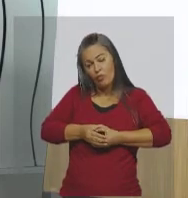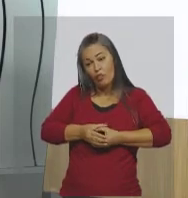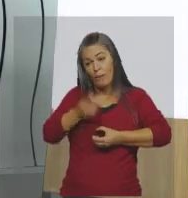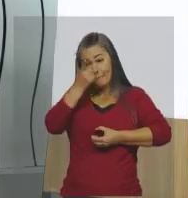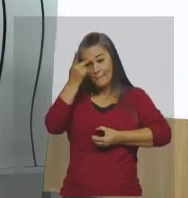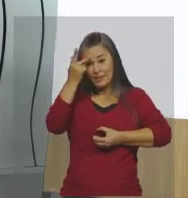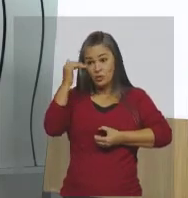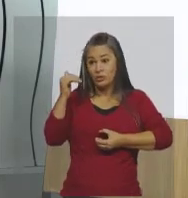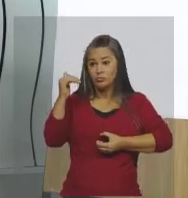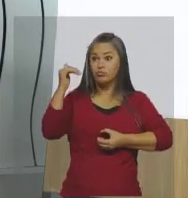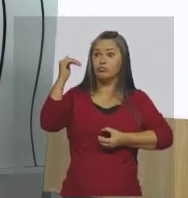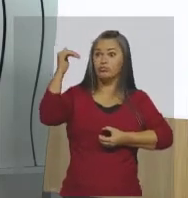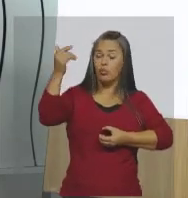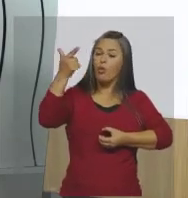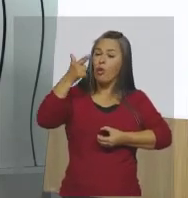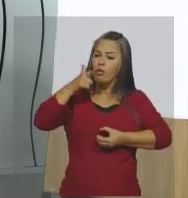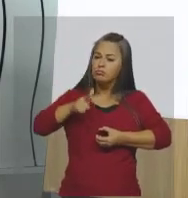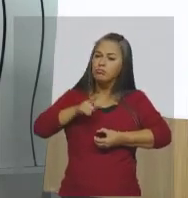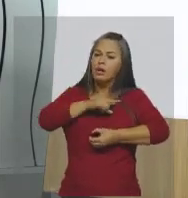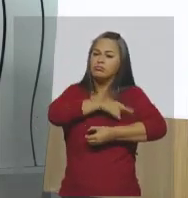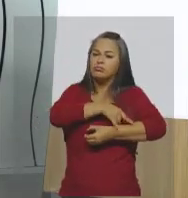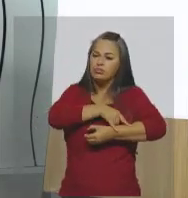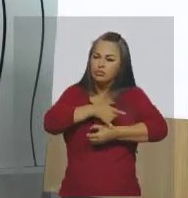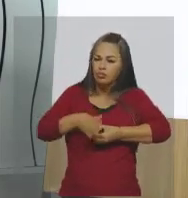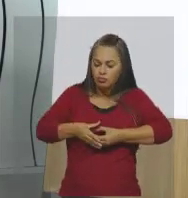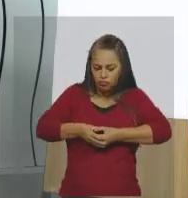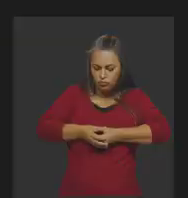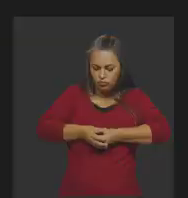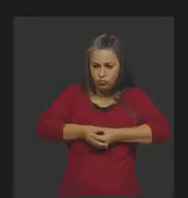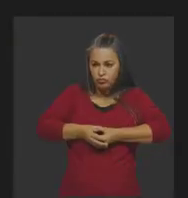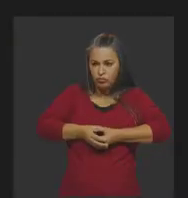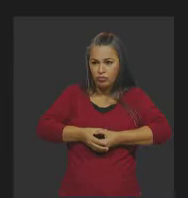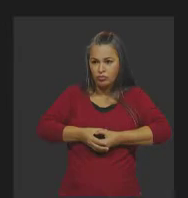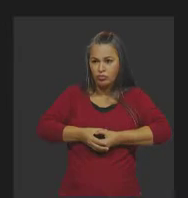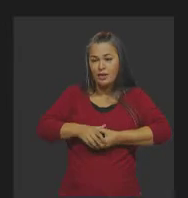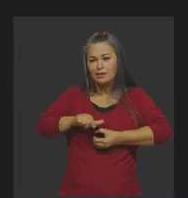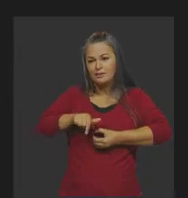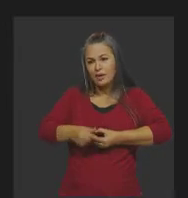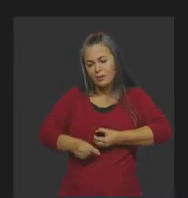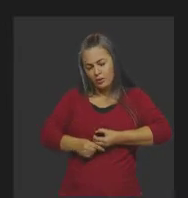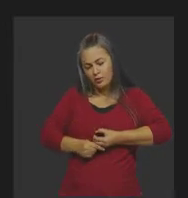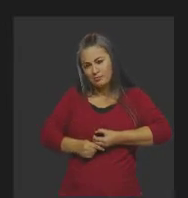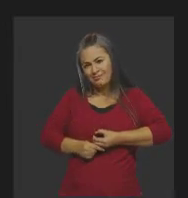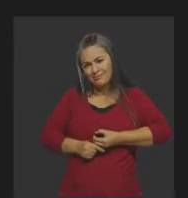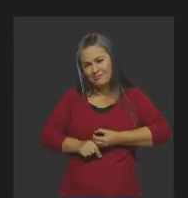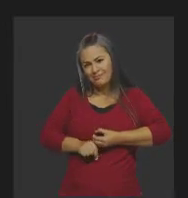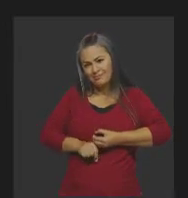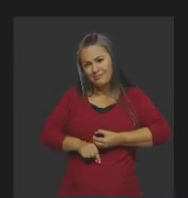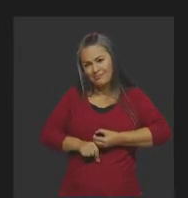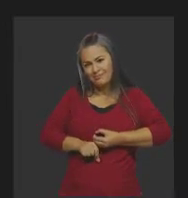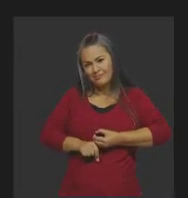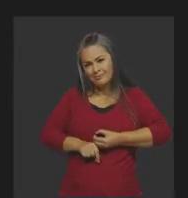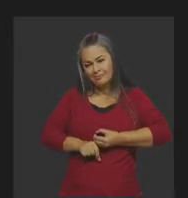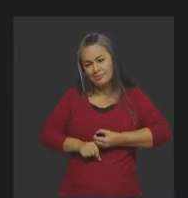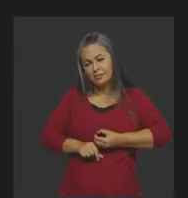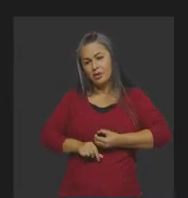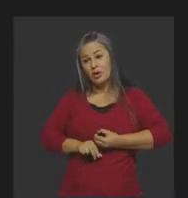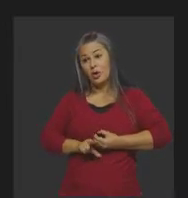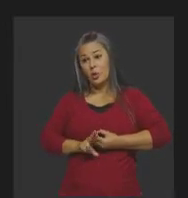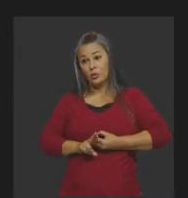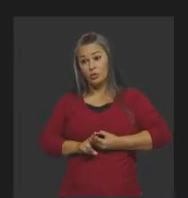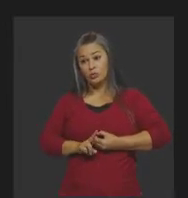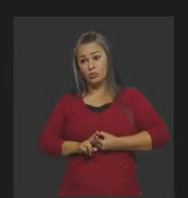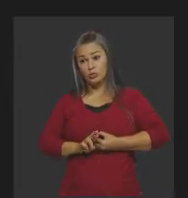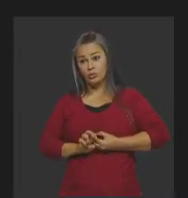até 300 ml de urina. E temos finalmente a uretra, que vai ser então aquele ducto ou aquele canal